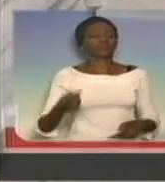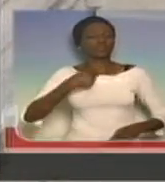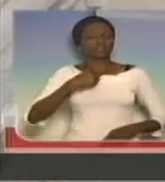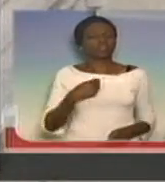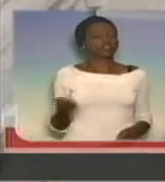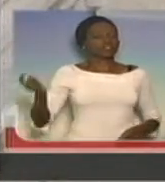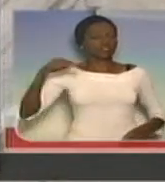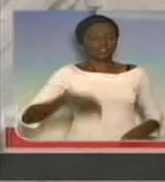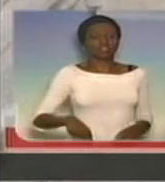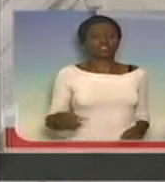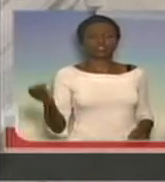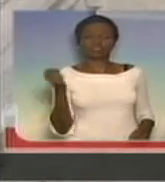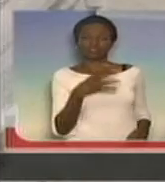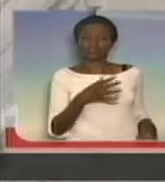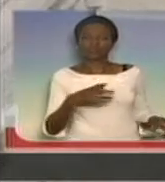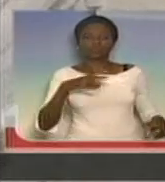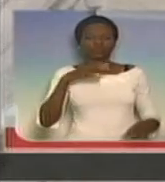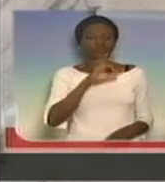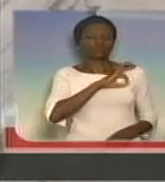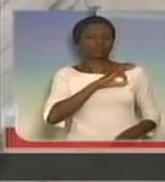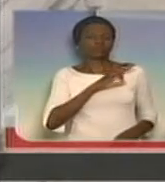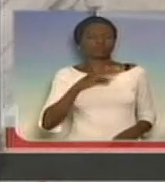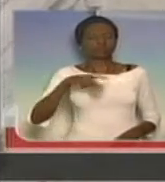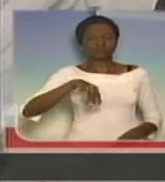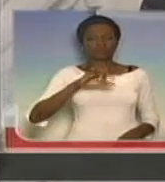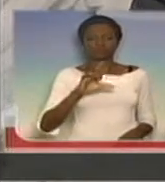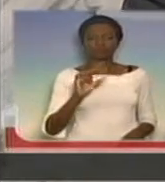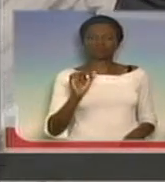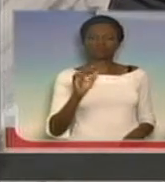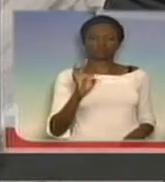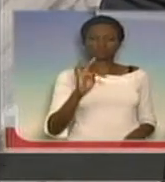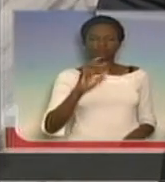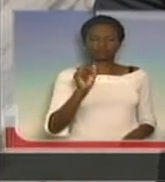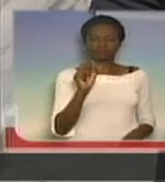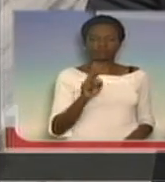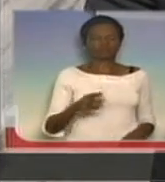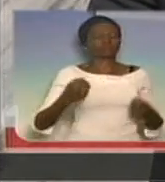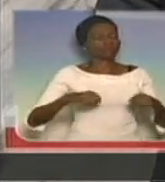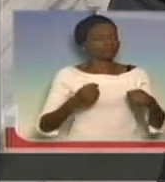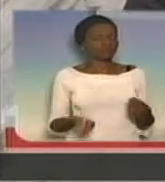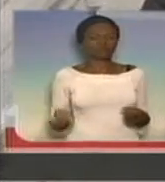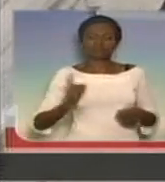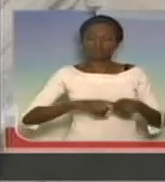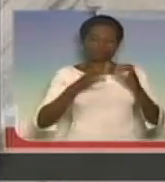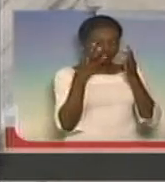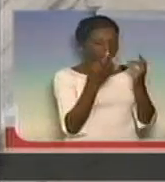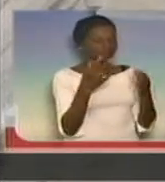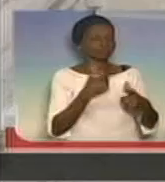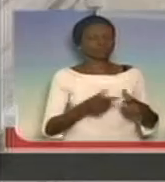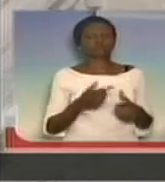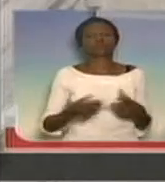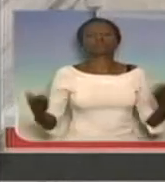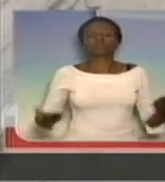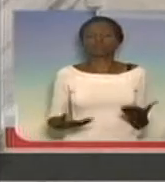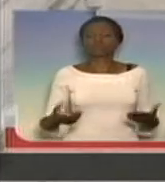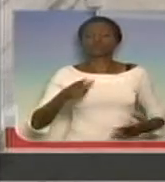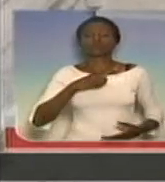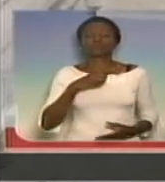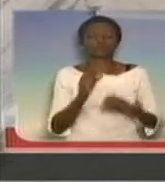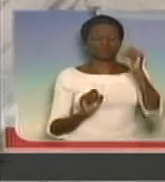policiais militares, nós precisamos rever essa situação. Hoje existe uma indústria da